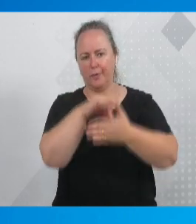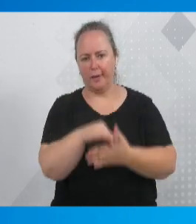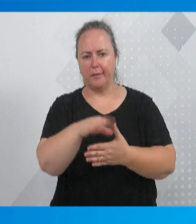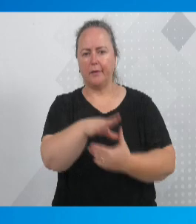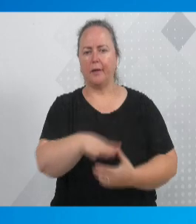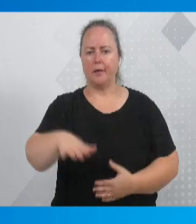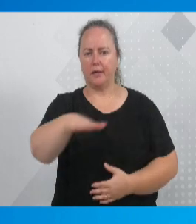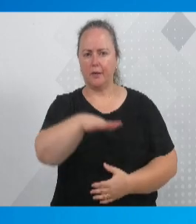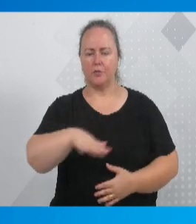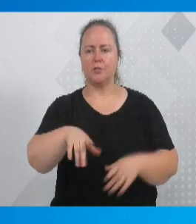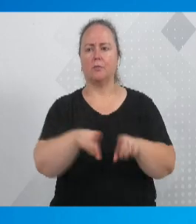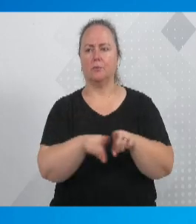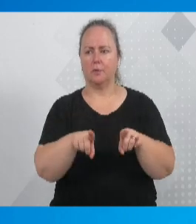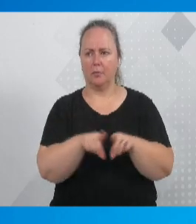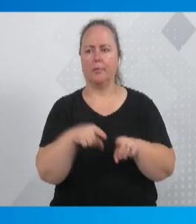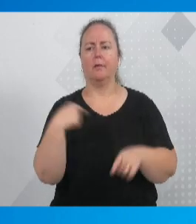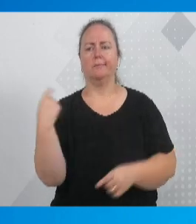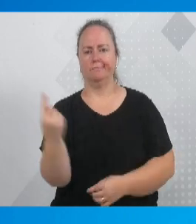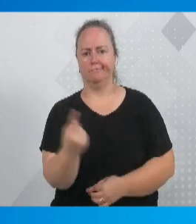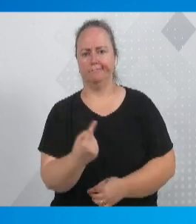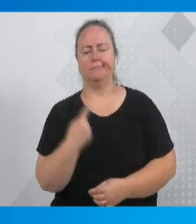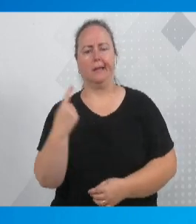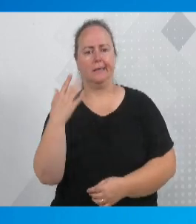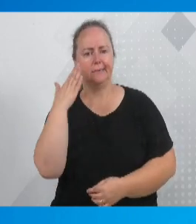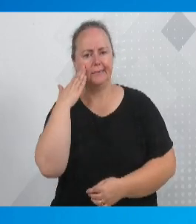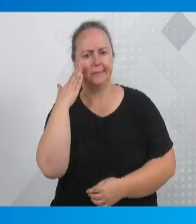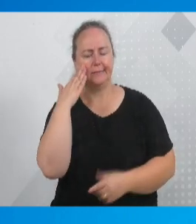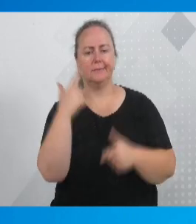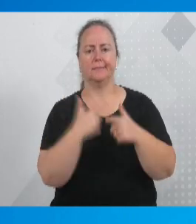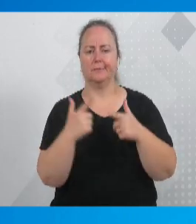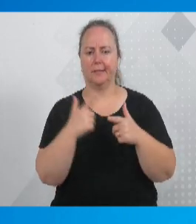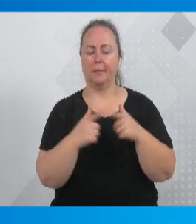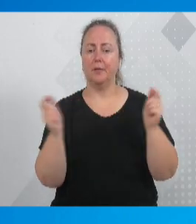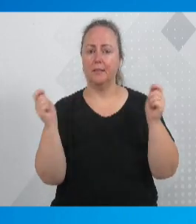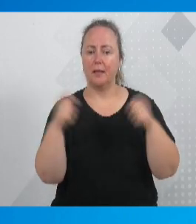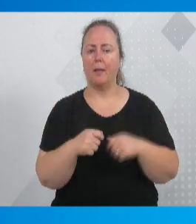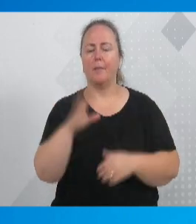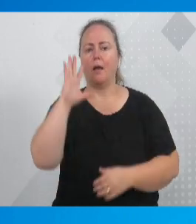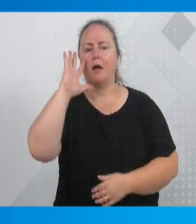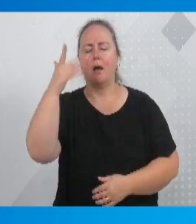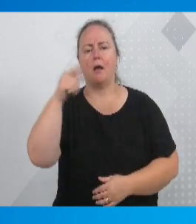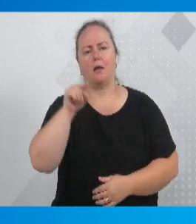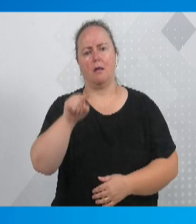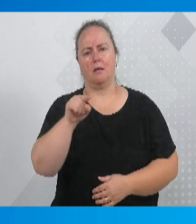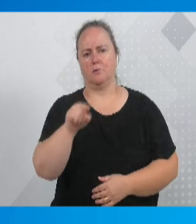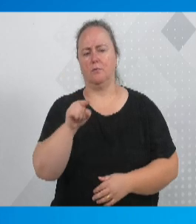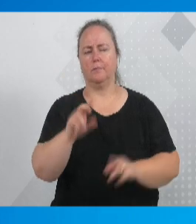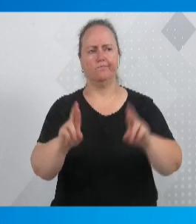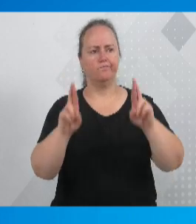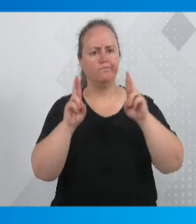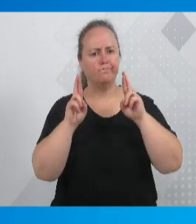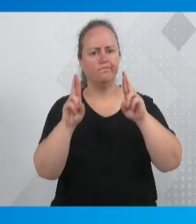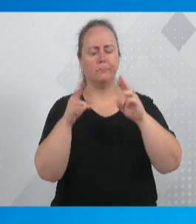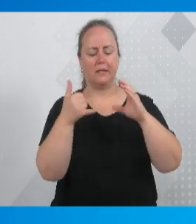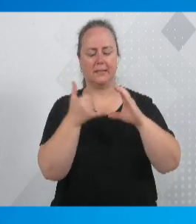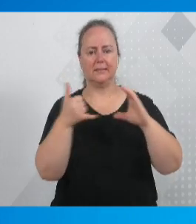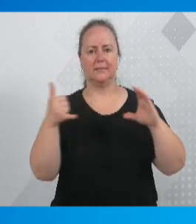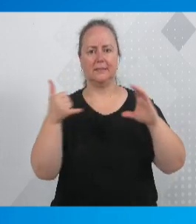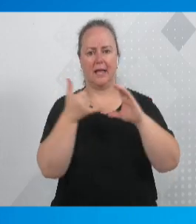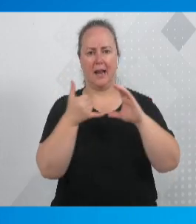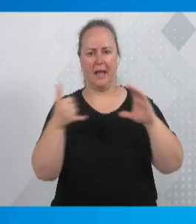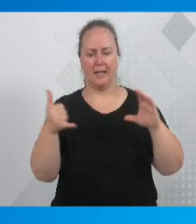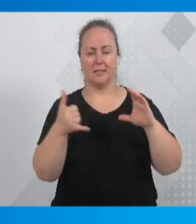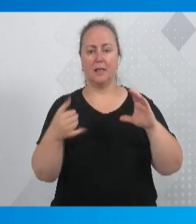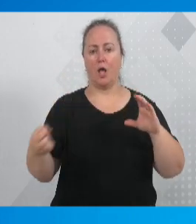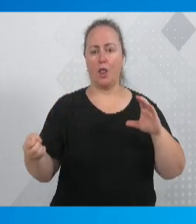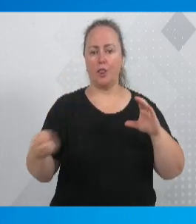região nós sabemos do problema ele também sabe da situação que possa encaminhar e resolver e eu espero que a Celesc agora com o novo gestor novo